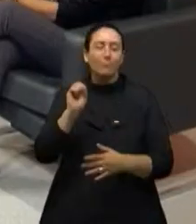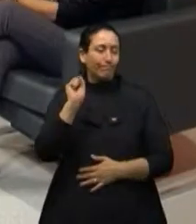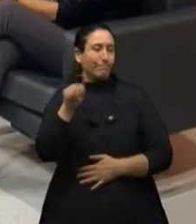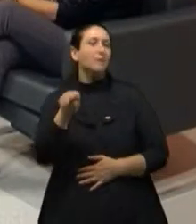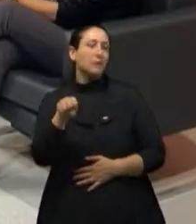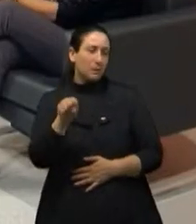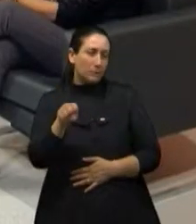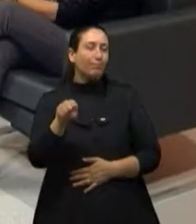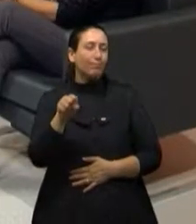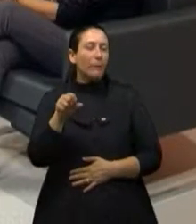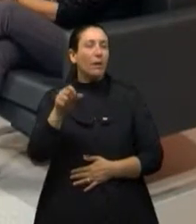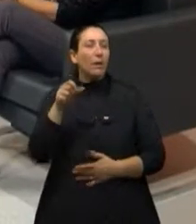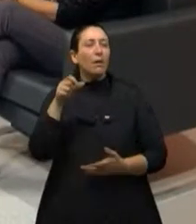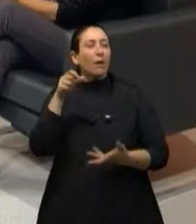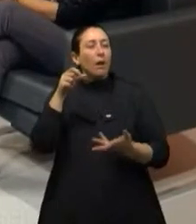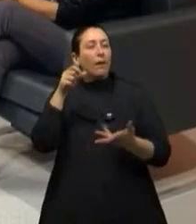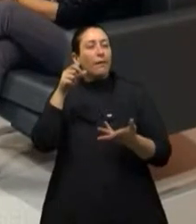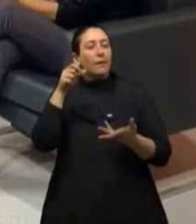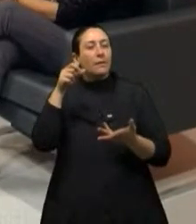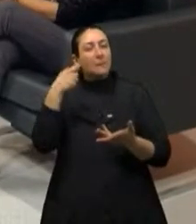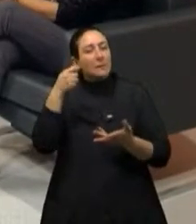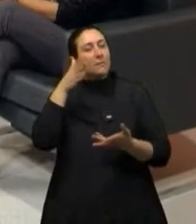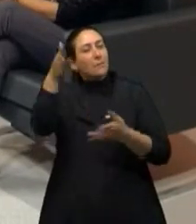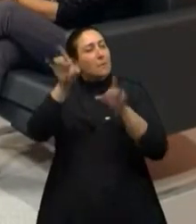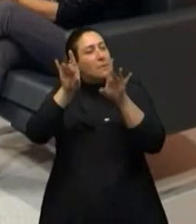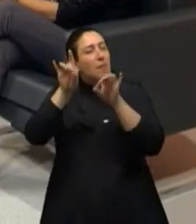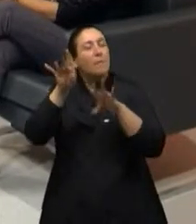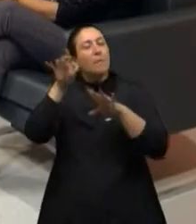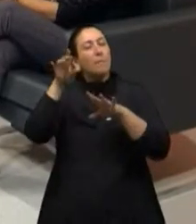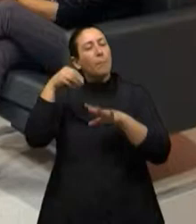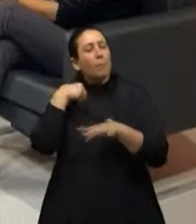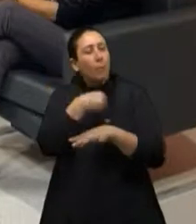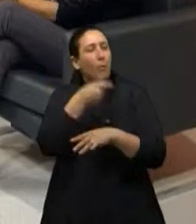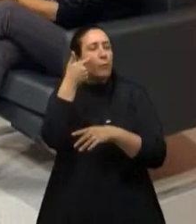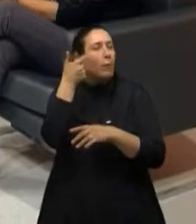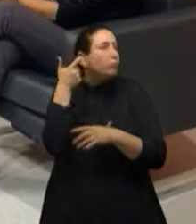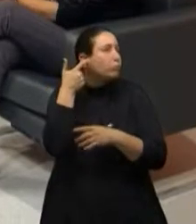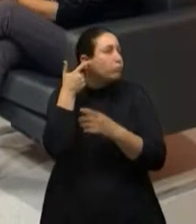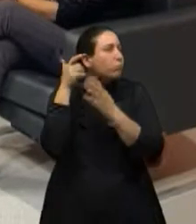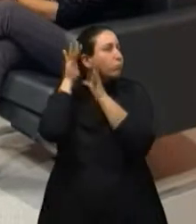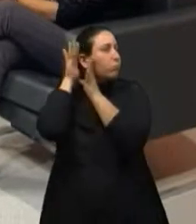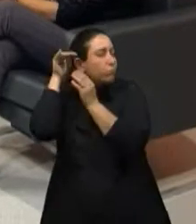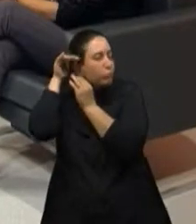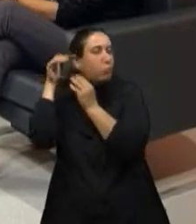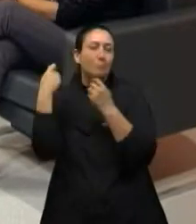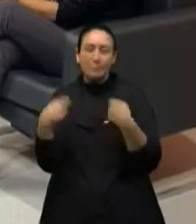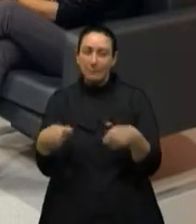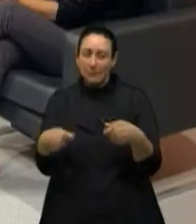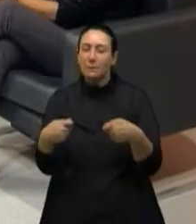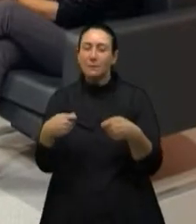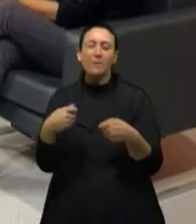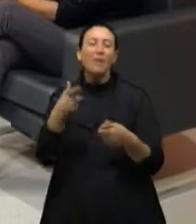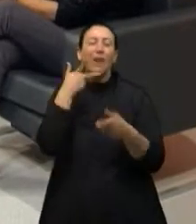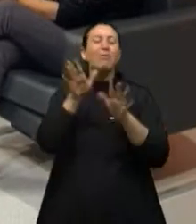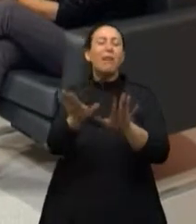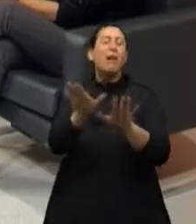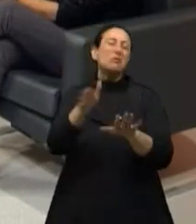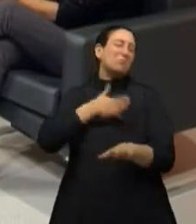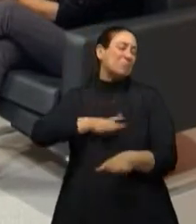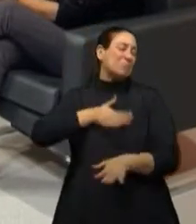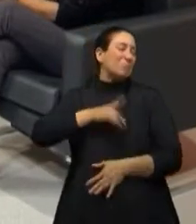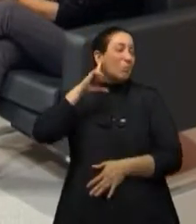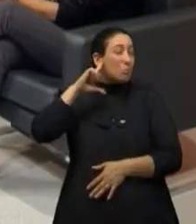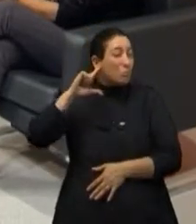e às vezes a perda é pequena e e alguns dizem não deixa para depois deixa piorar não é assim gente tá E os